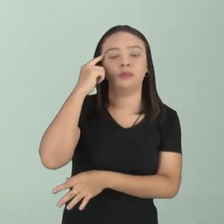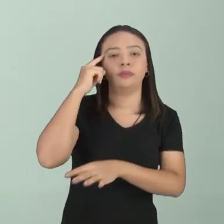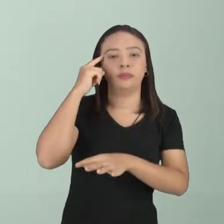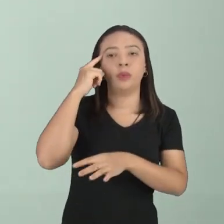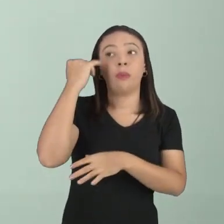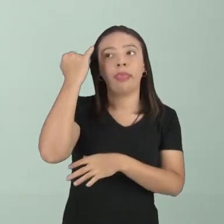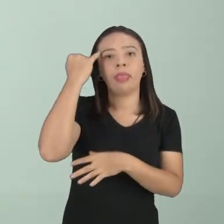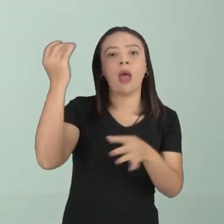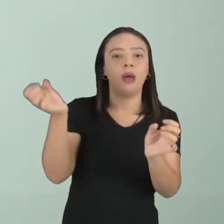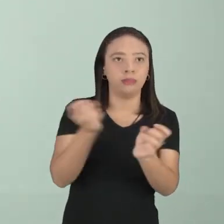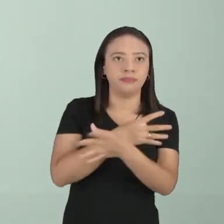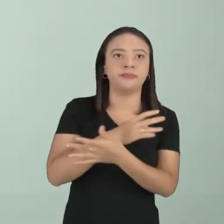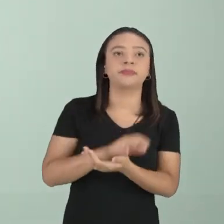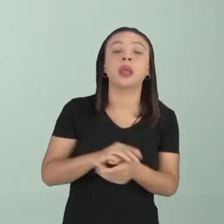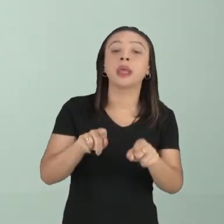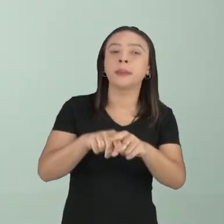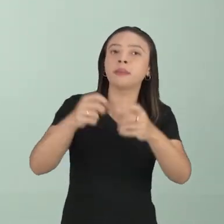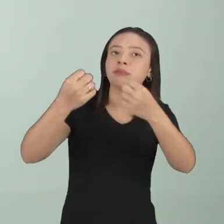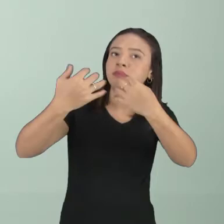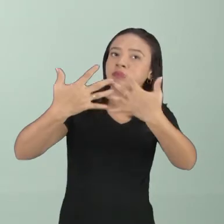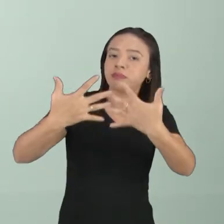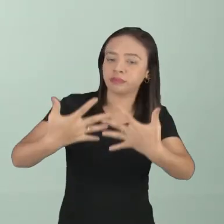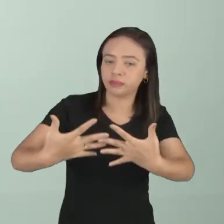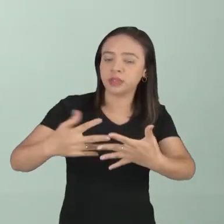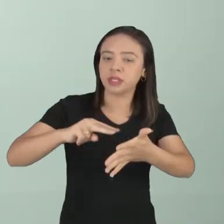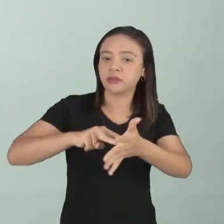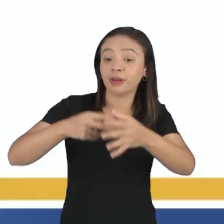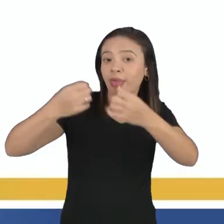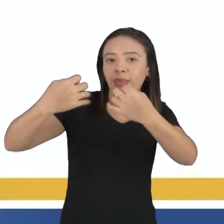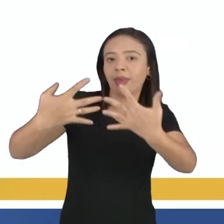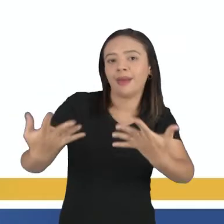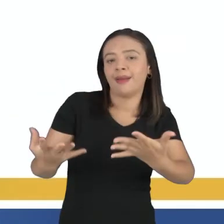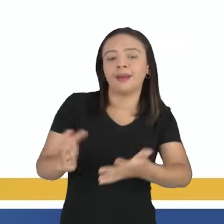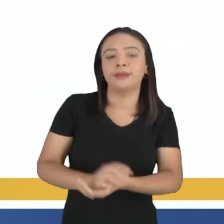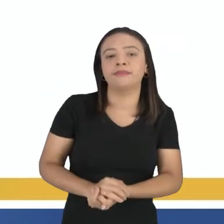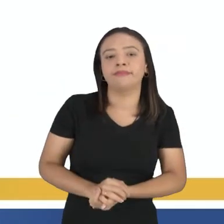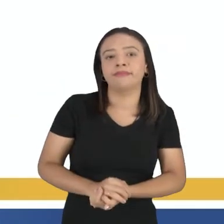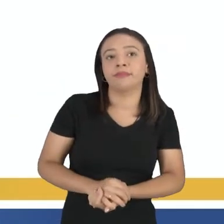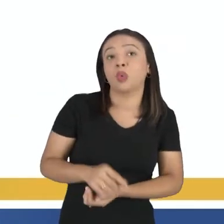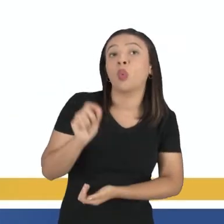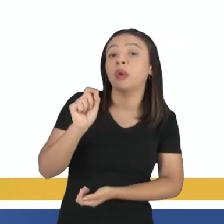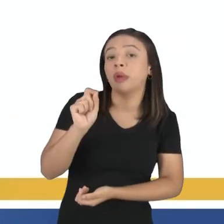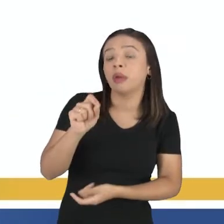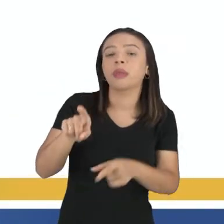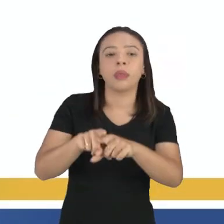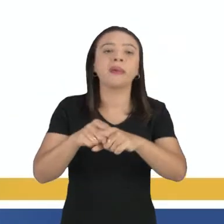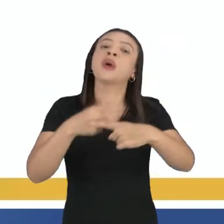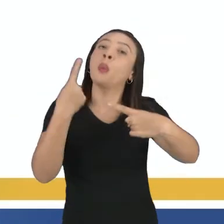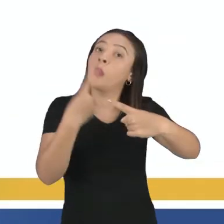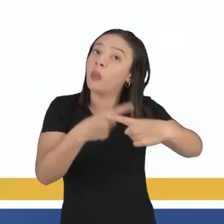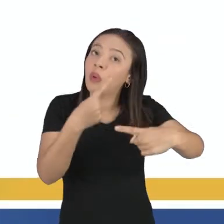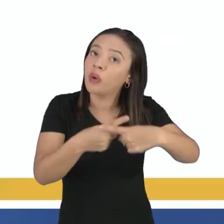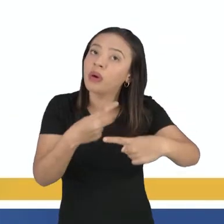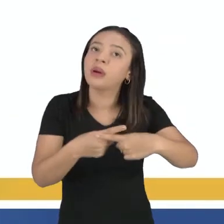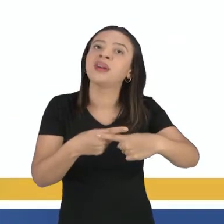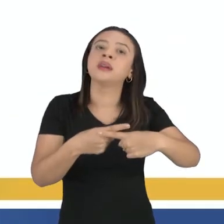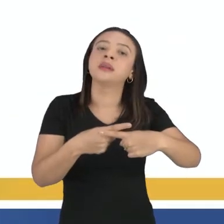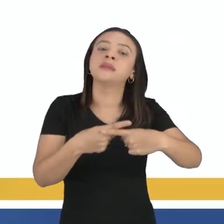E explicativa, né, vai explicar alguma coisa. Pode ser o quê, pode ser o porquê, né, por